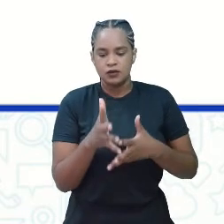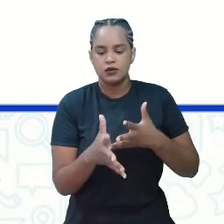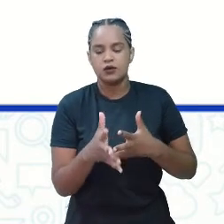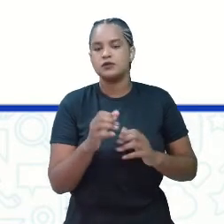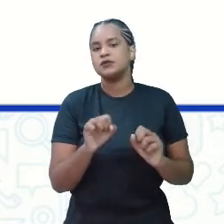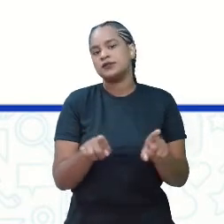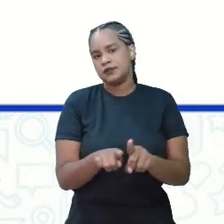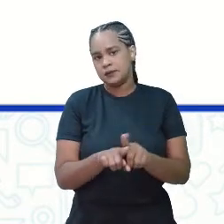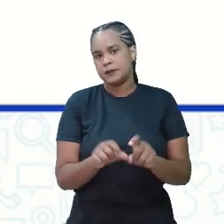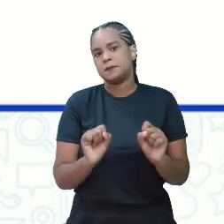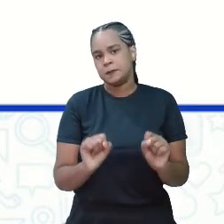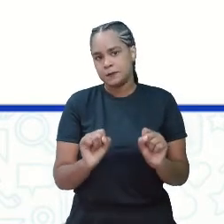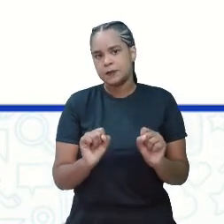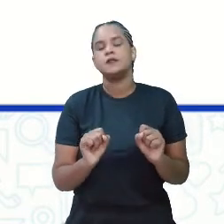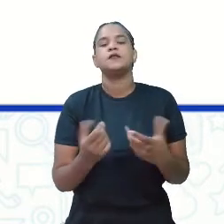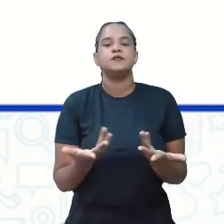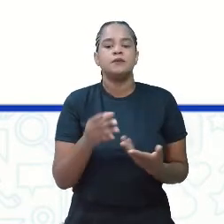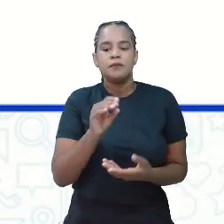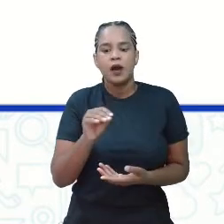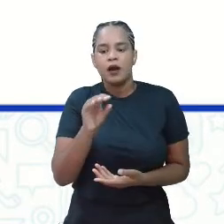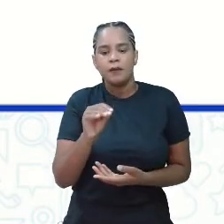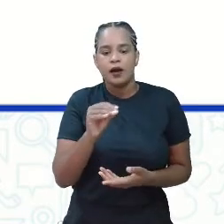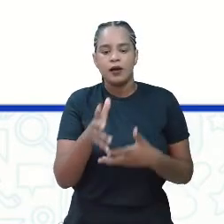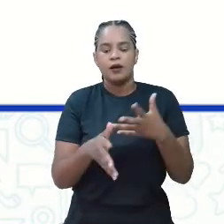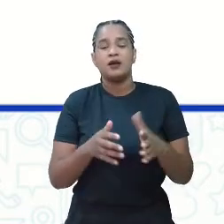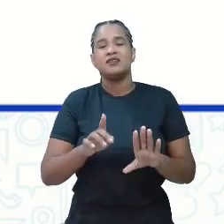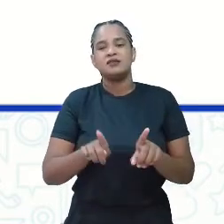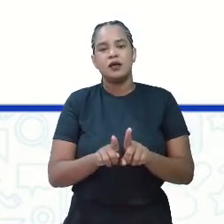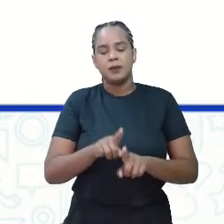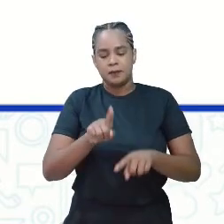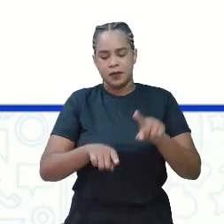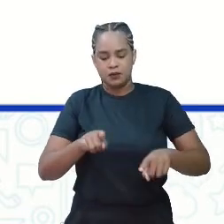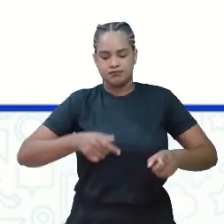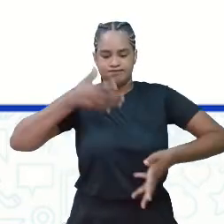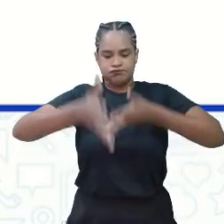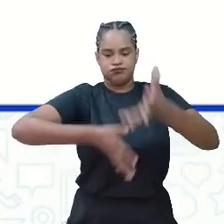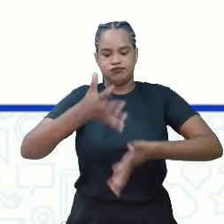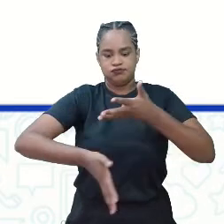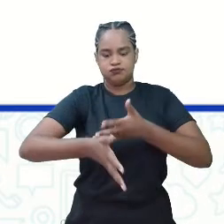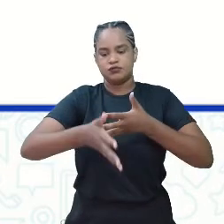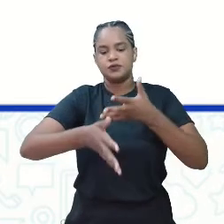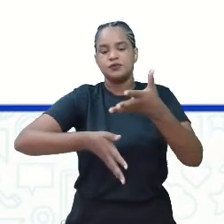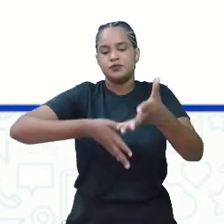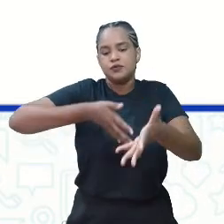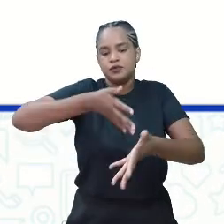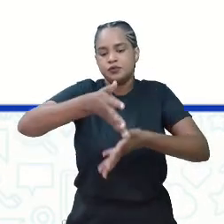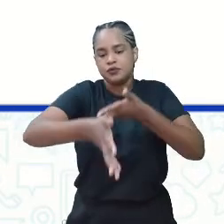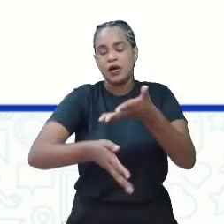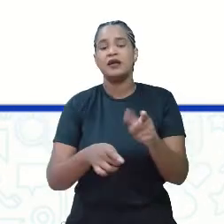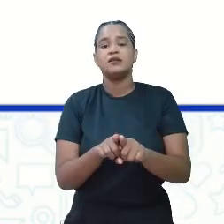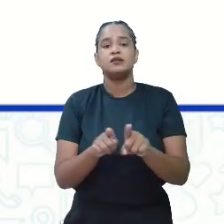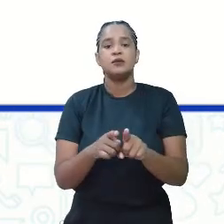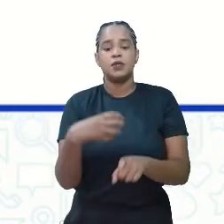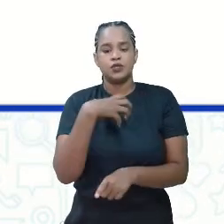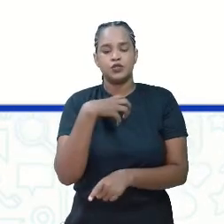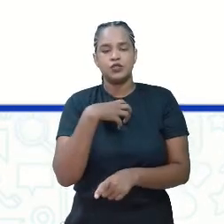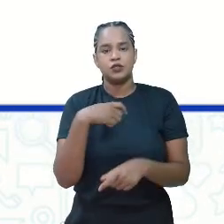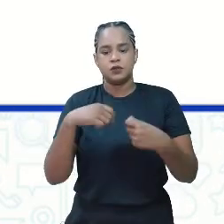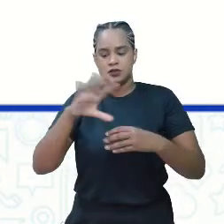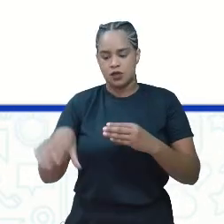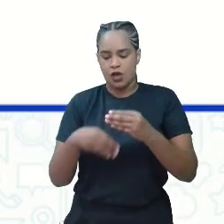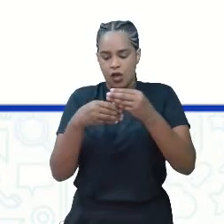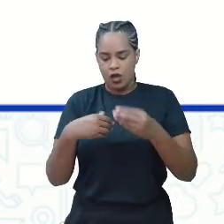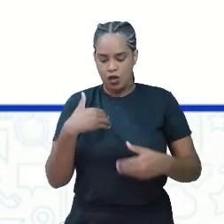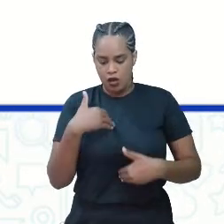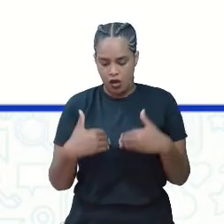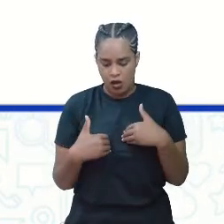gagueira, variação de tom, expressões que precisam de complemento gestual.